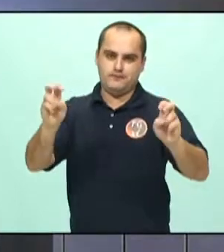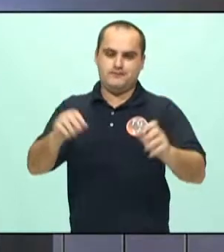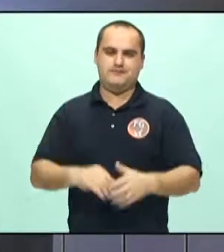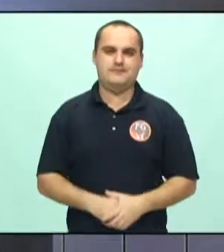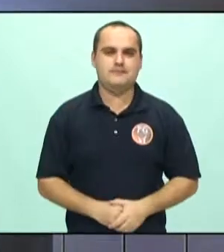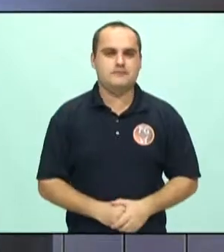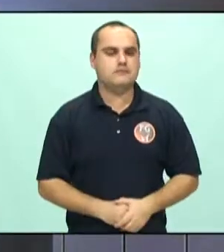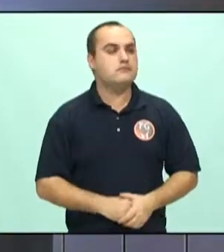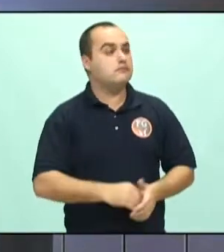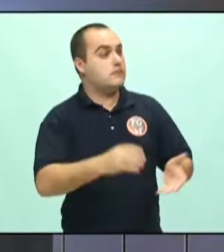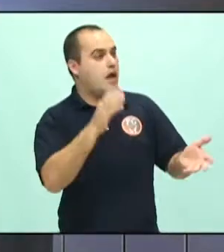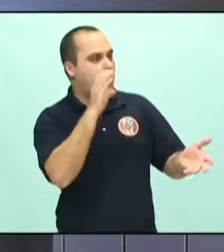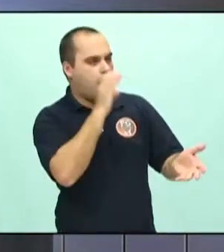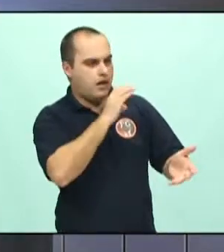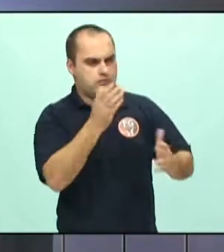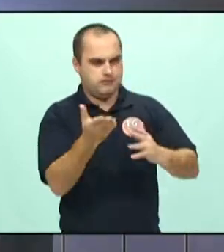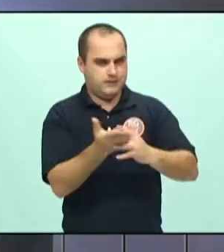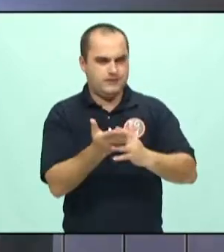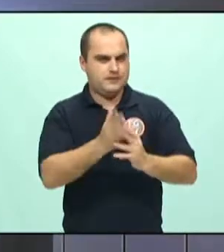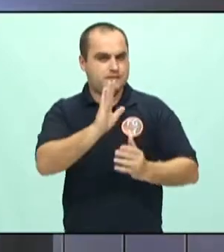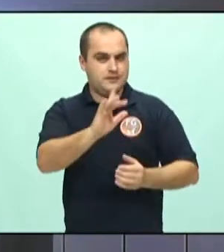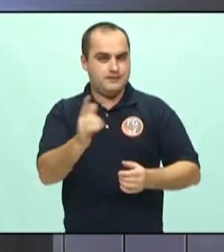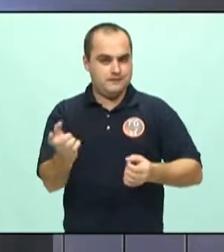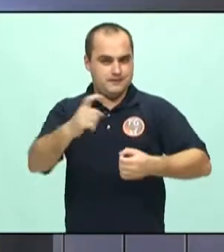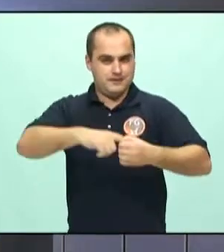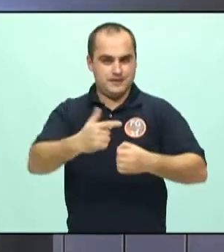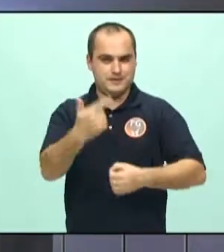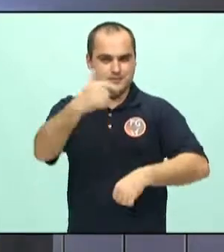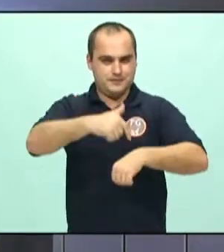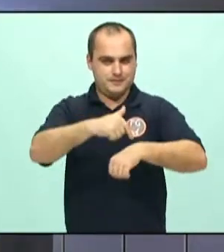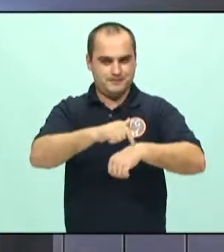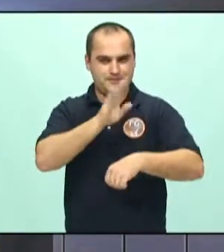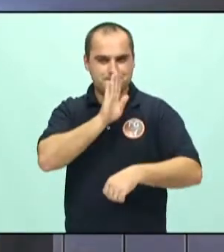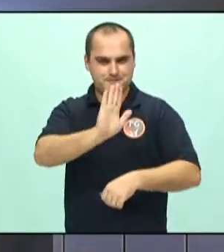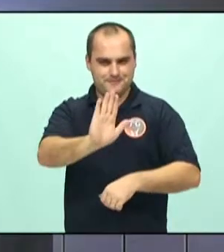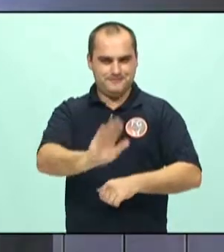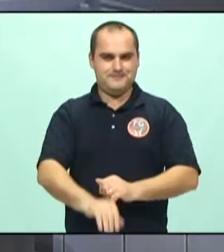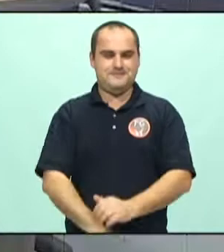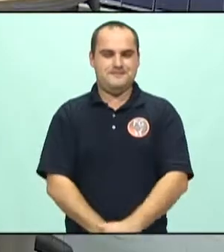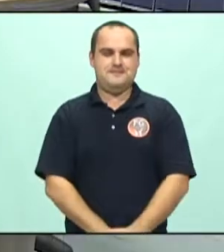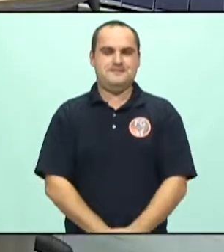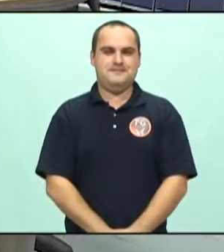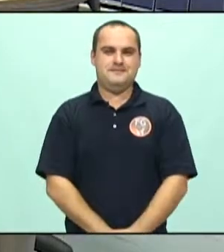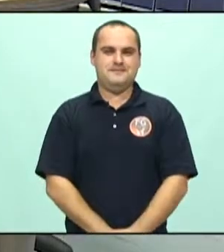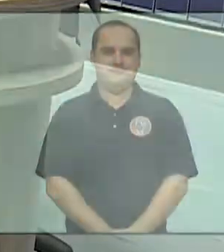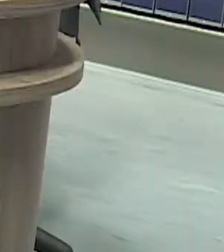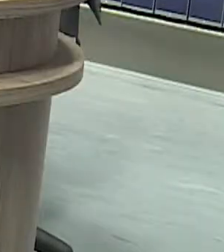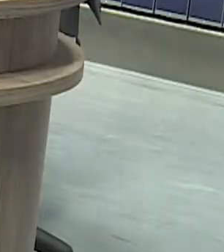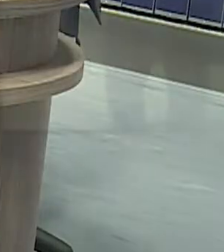rápido intervalo, já voltamos com o segundo bloco do Câmara Aberta. Até já!